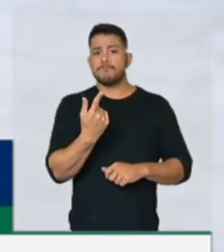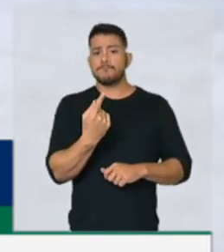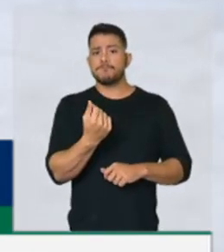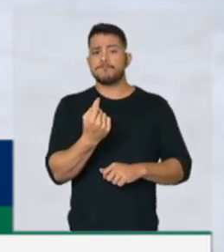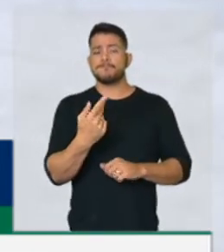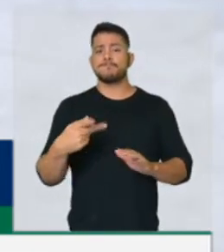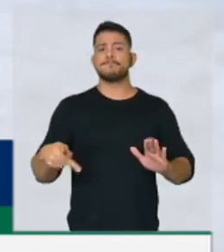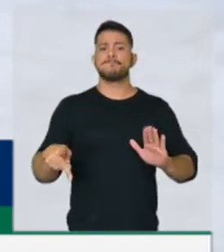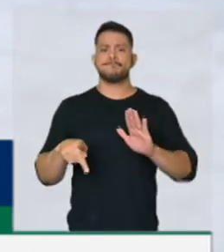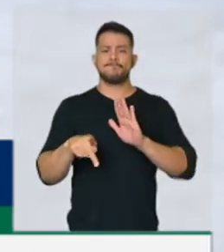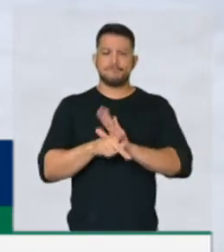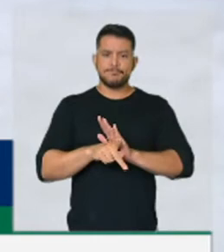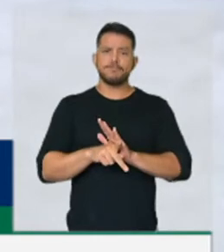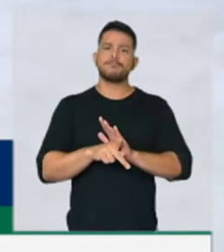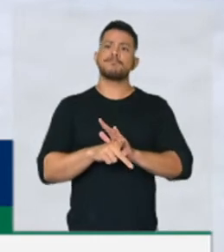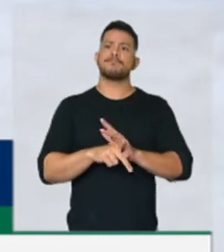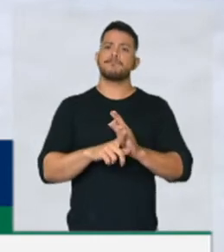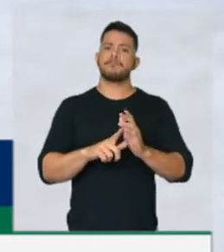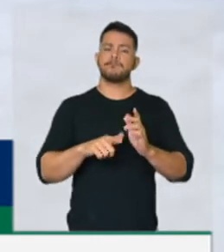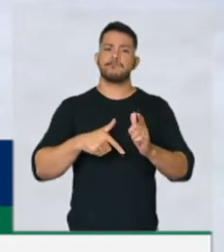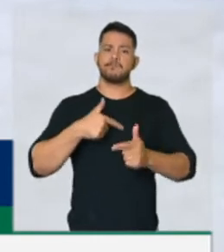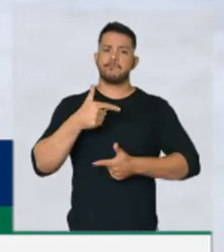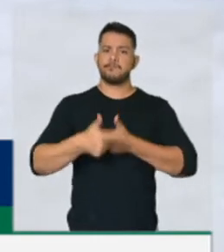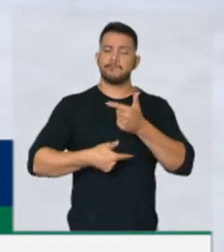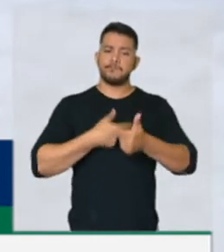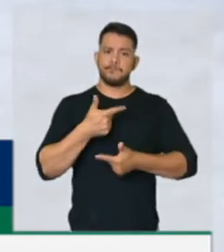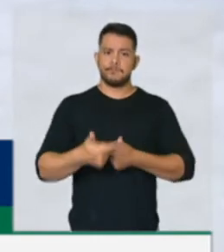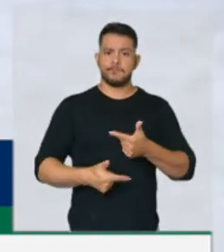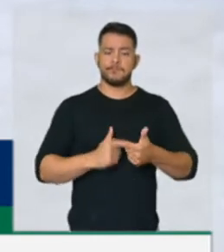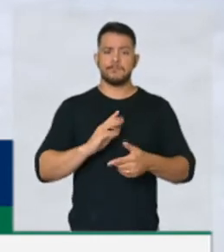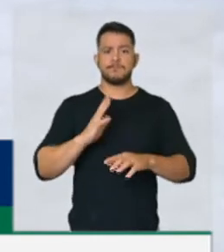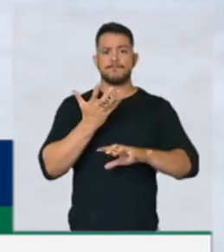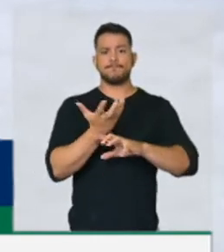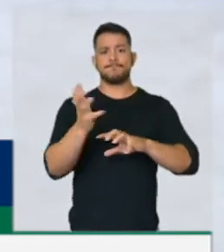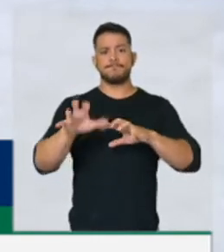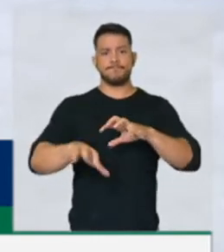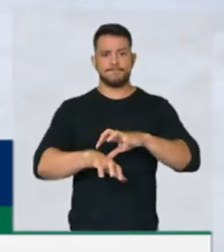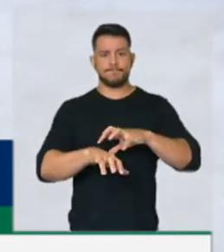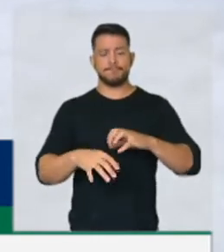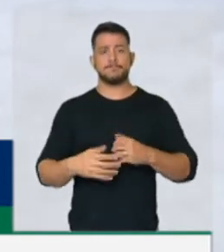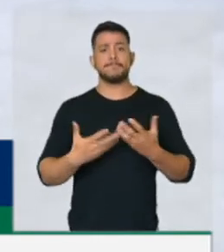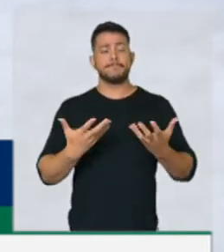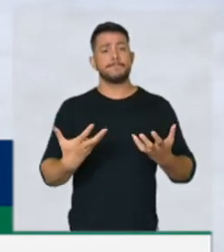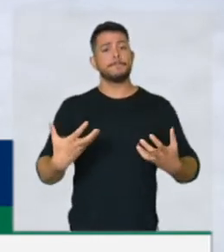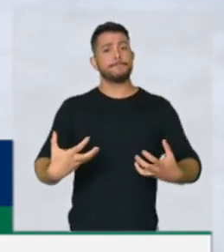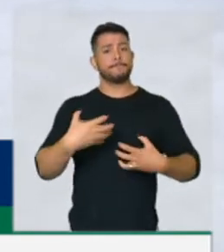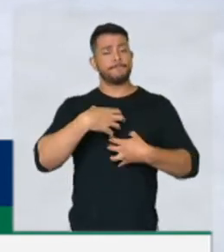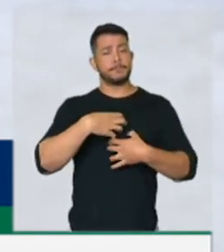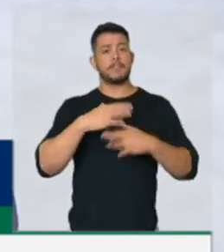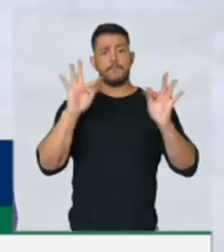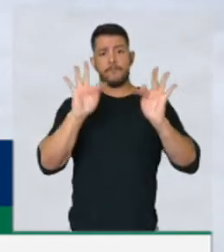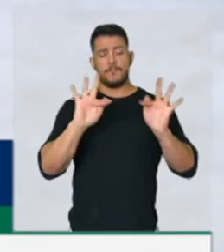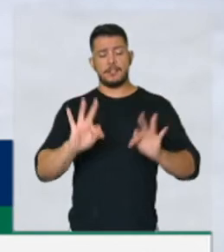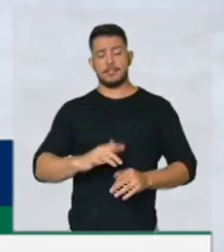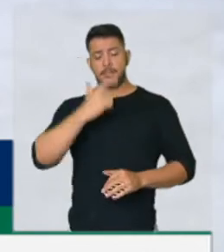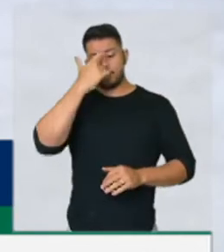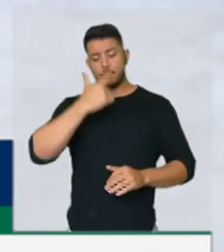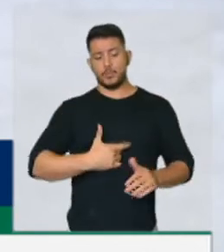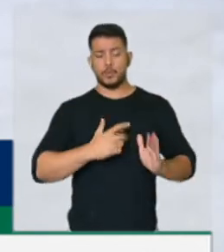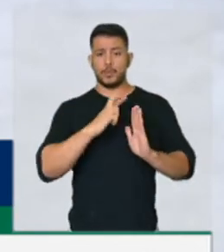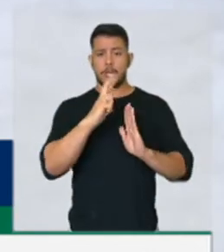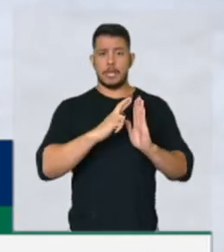para implementar a sua atuação no meio ambiente. Estou muito feliz como relator, muito